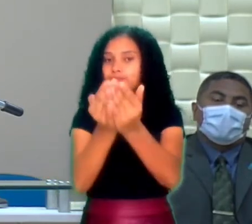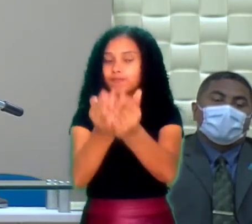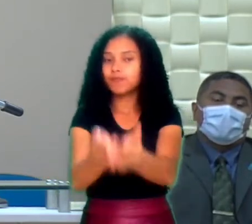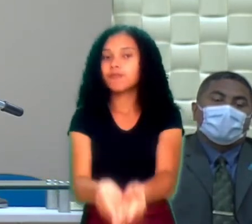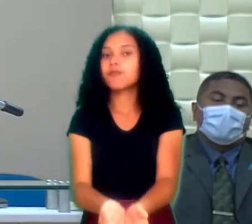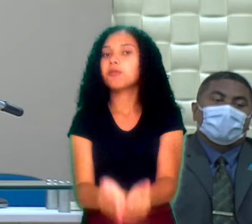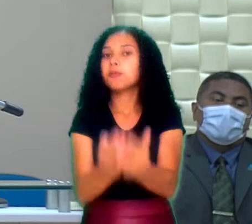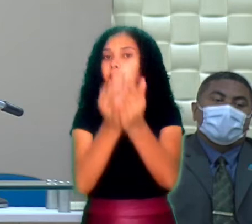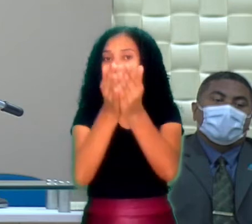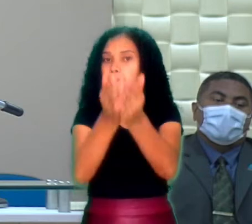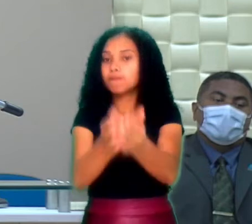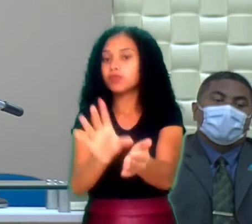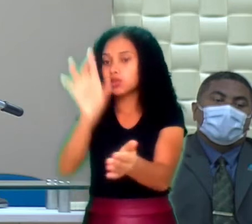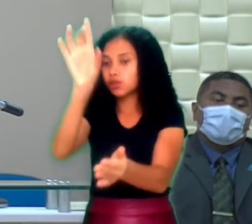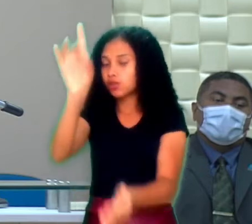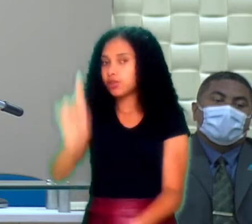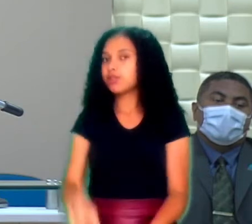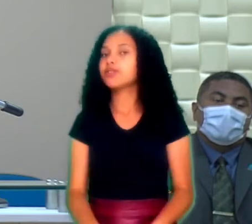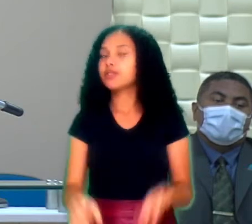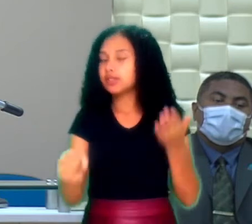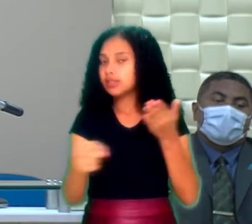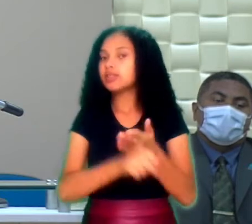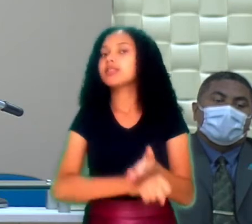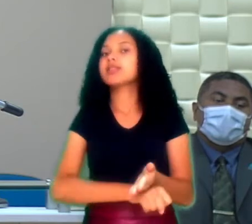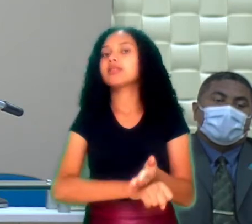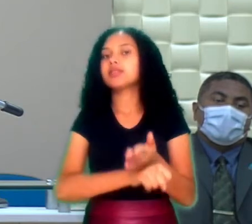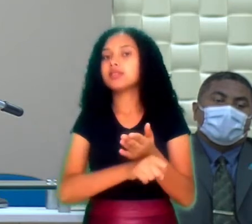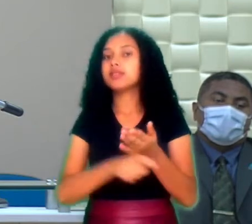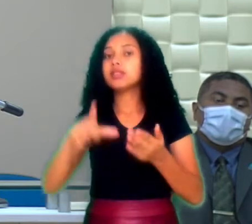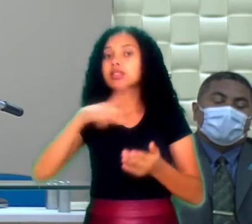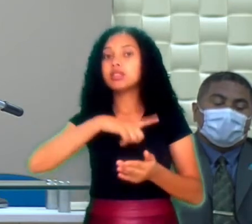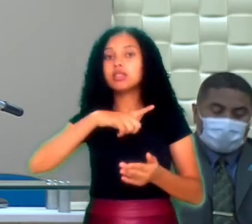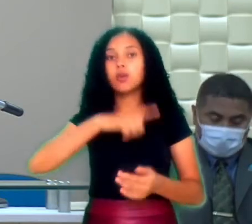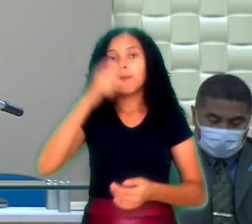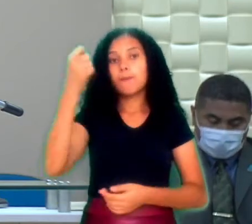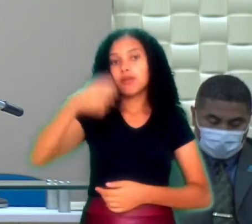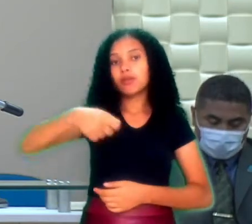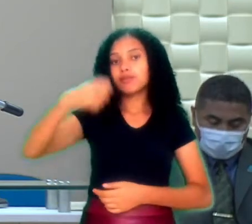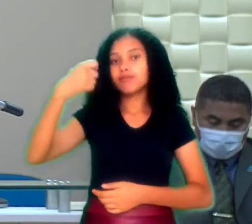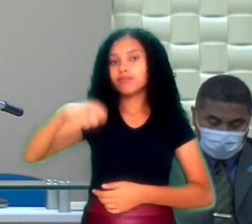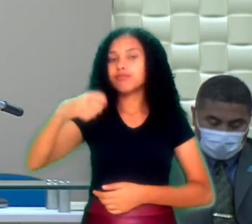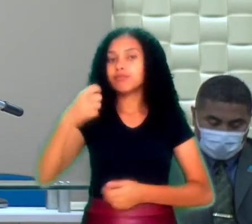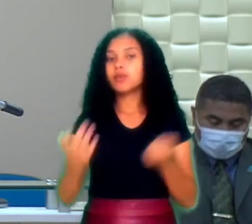com todo o direito de entrar por ter o bilhete.